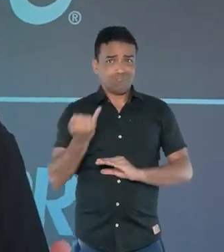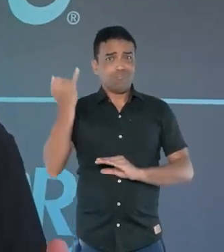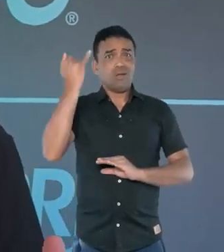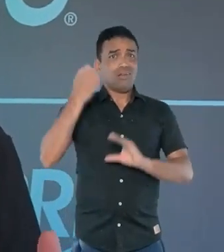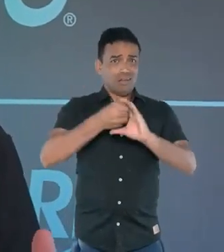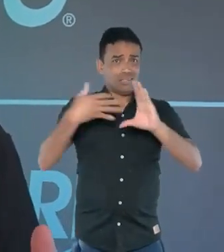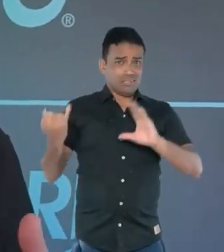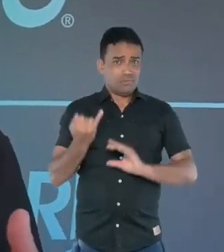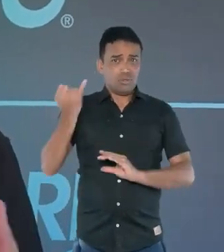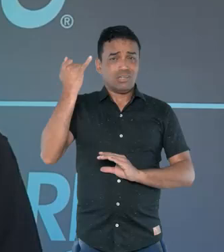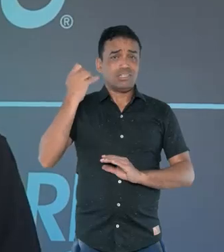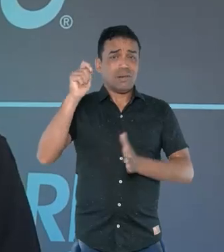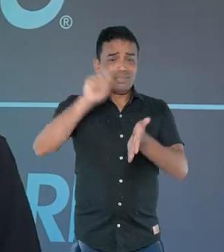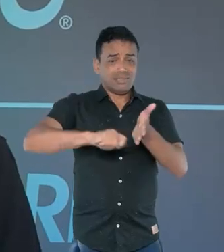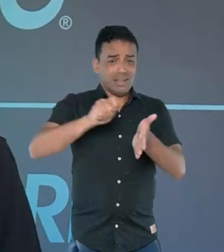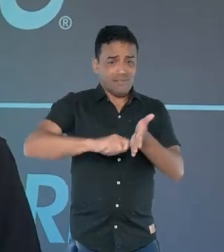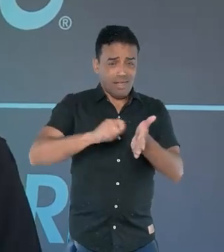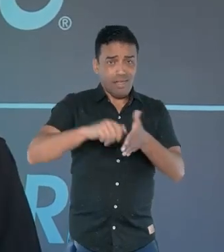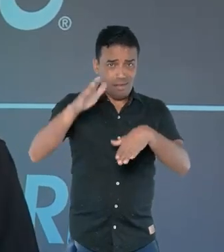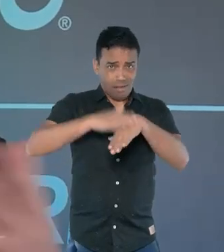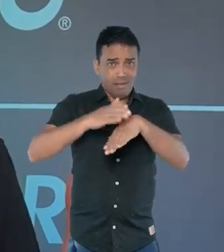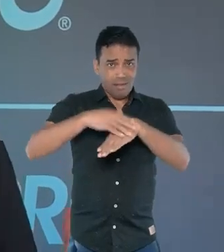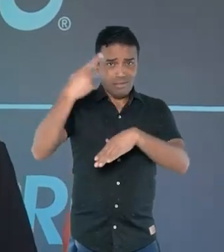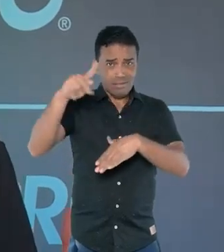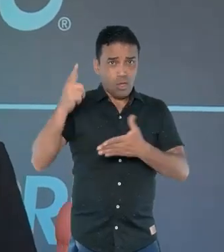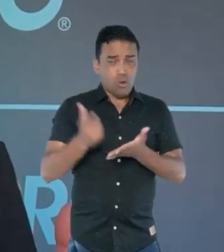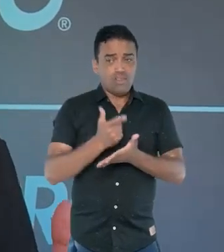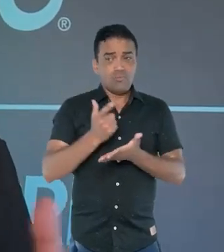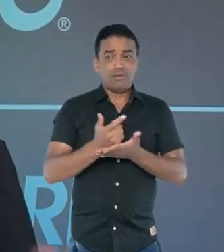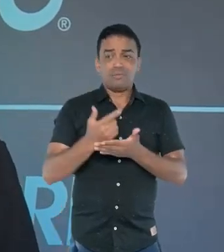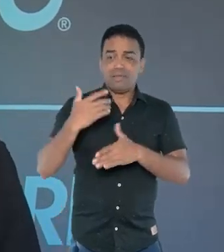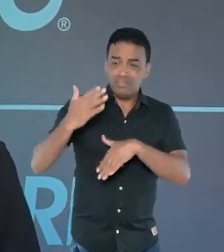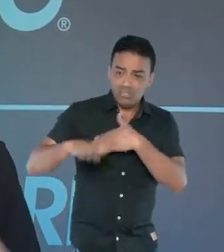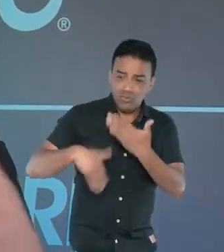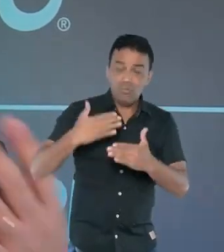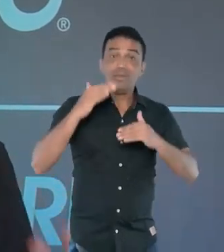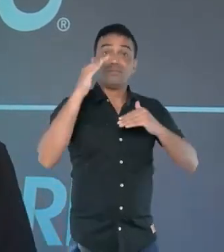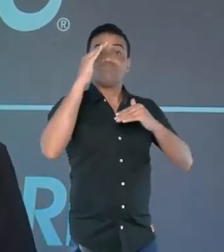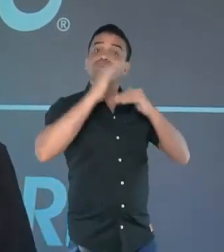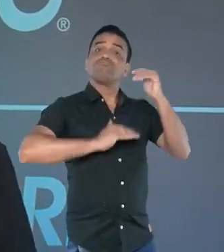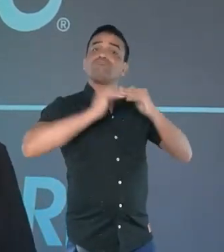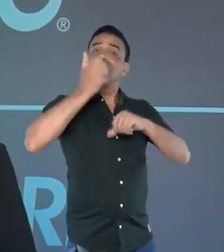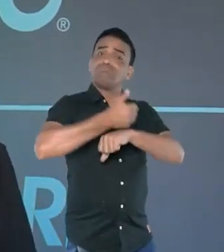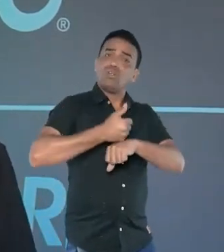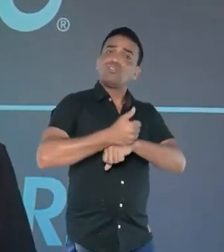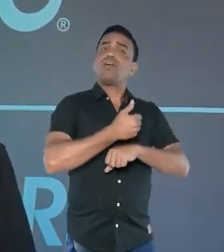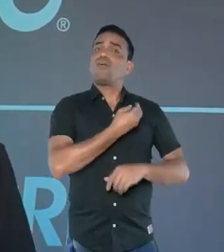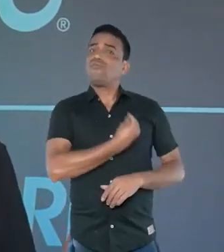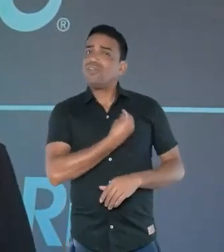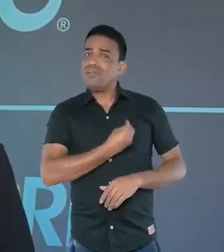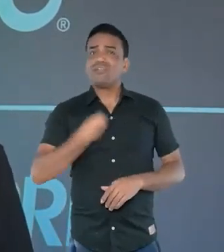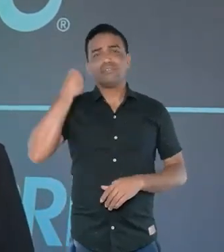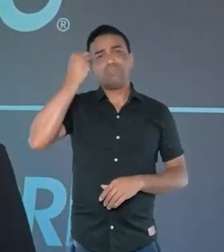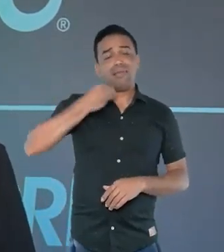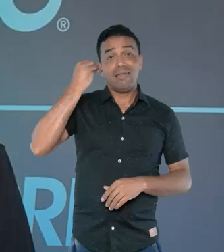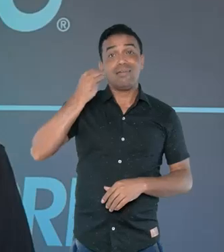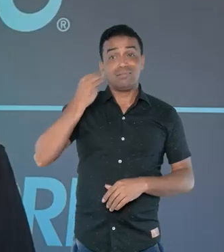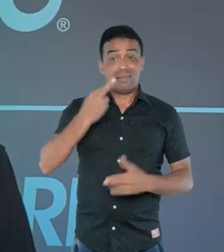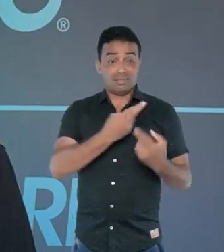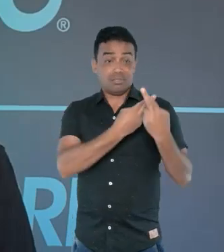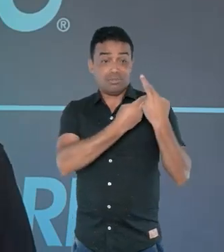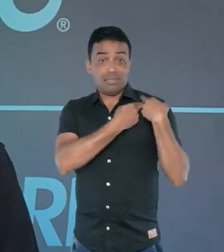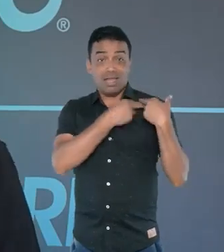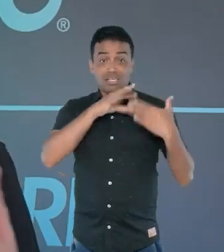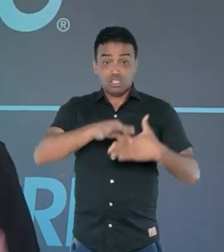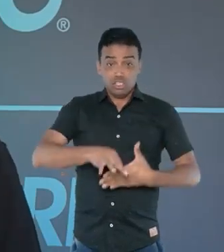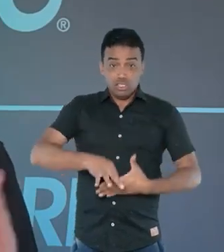do seu livro, mas acho que para a construção da sua carreira, pela sua construção nesse papel de liderança que